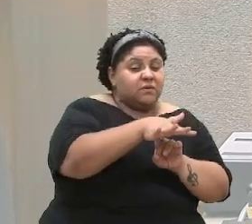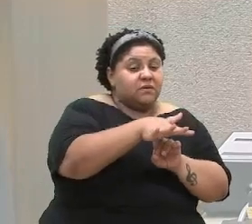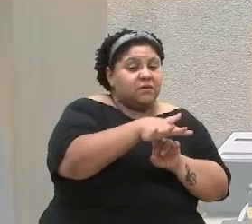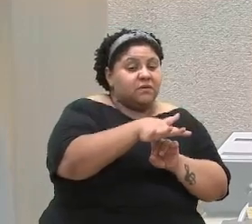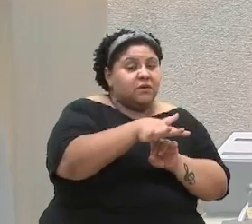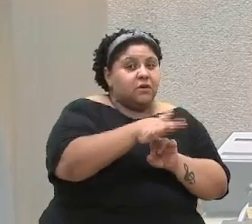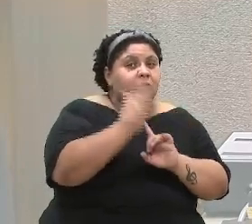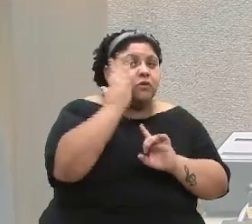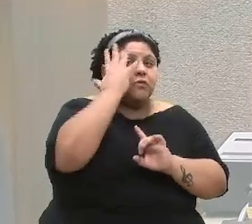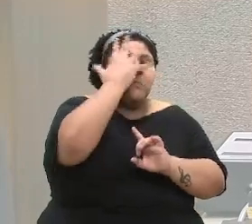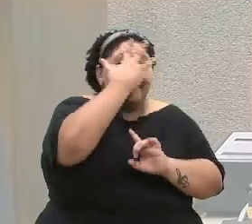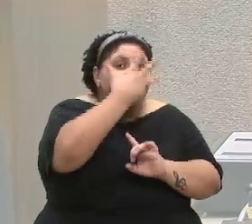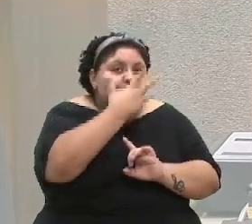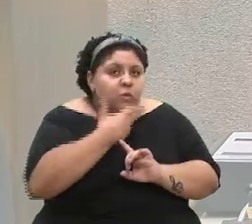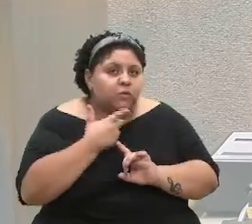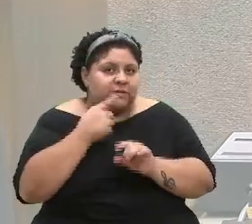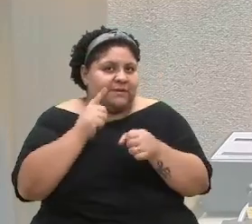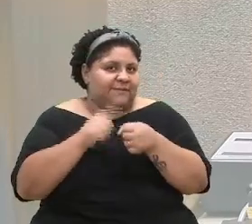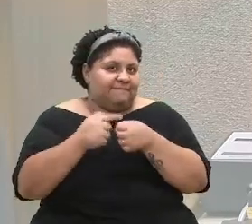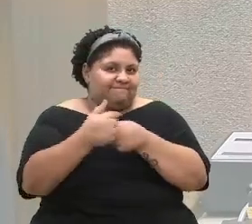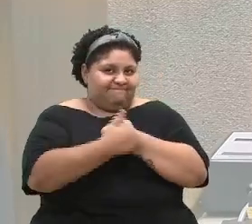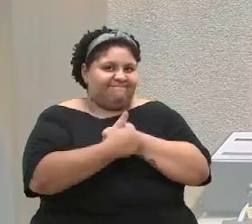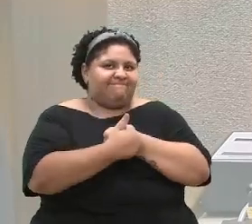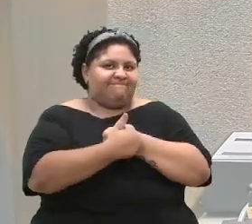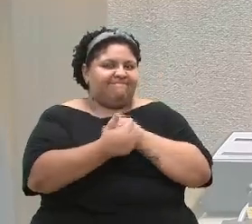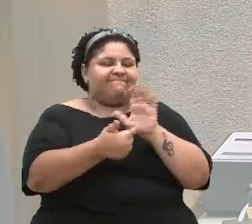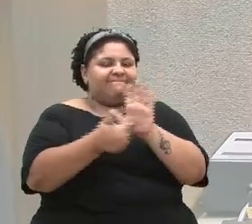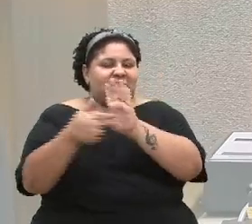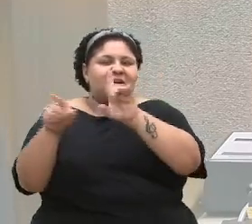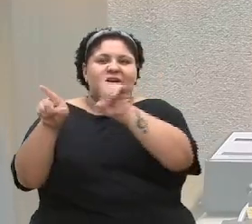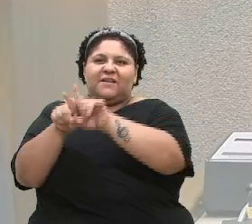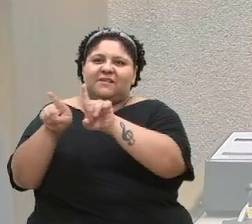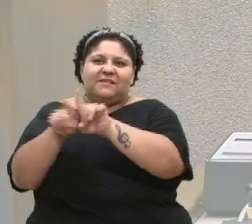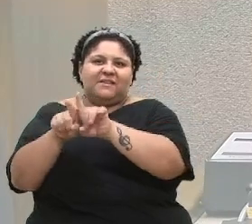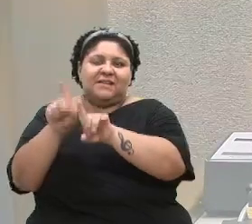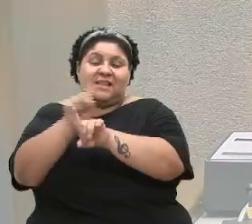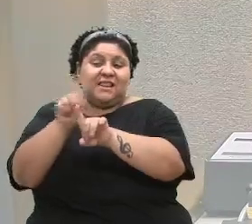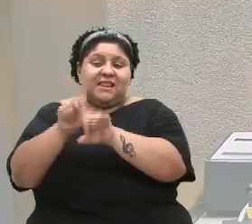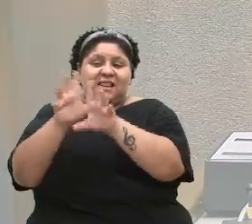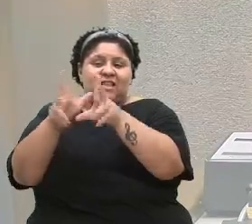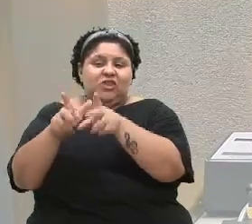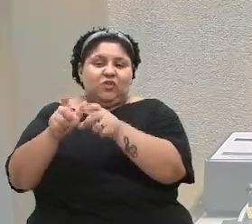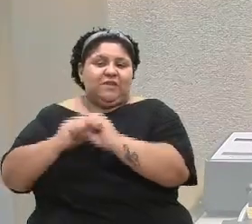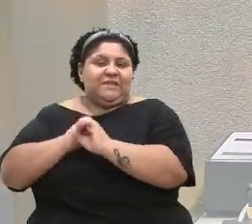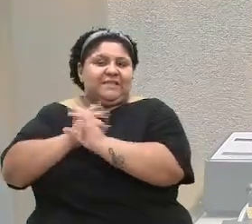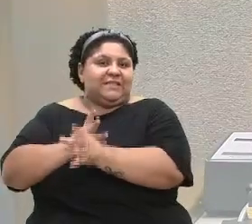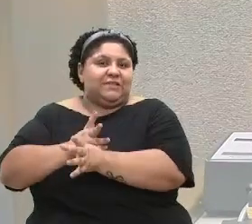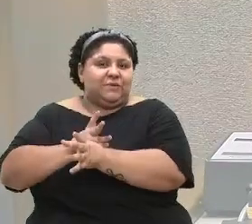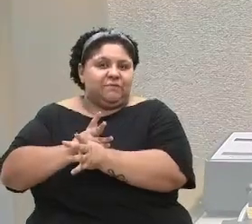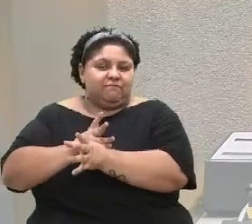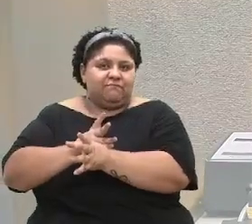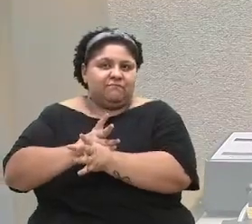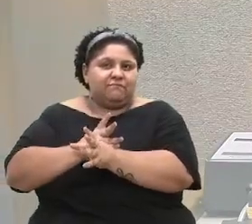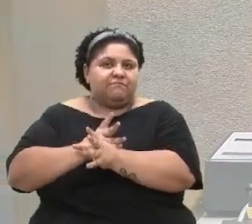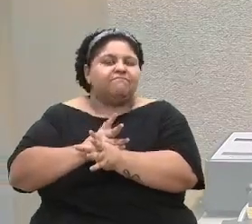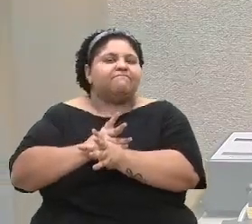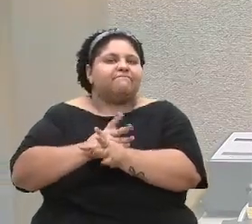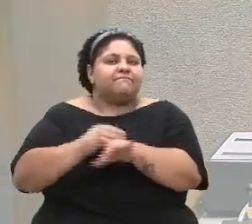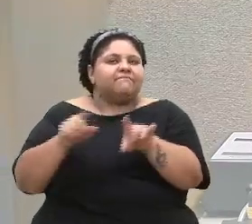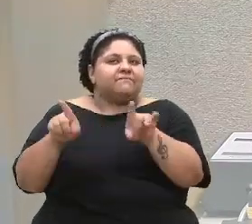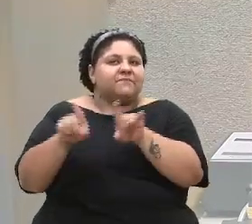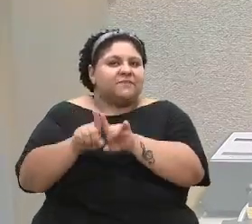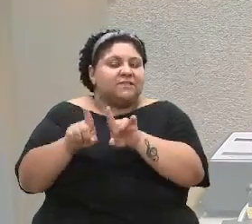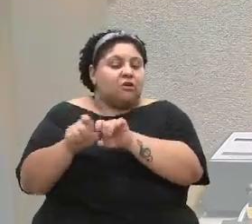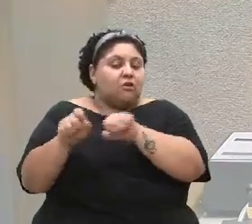embeleza a cidade e demonstra também que nem todas as ações devem também ao